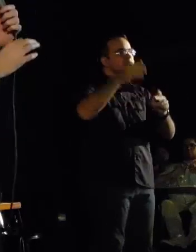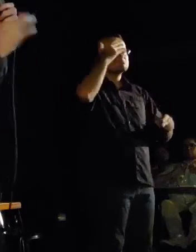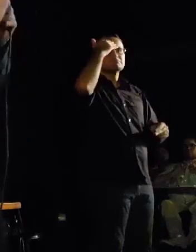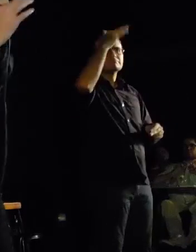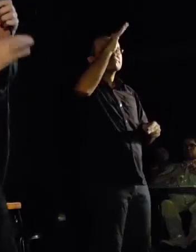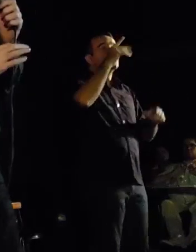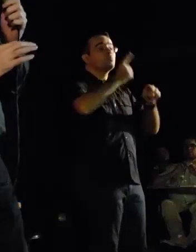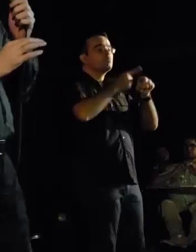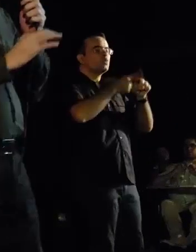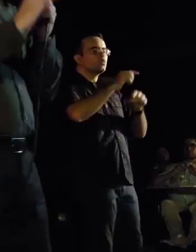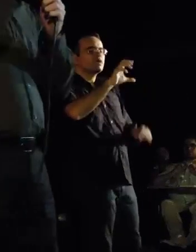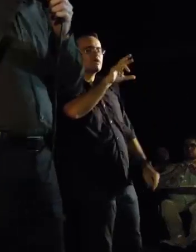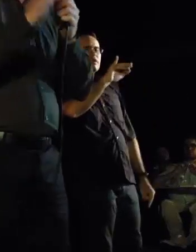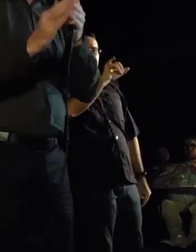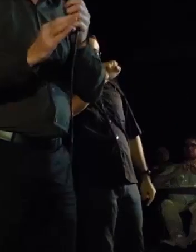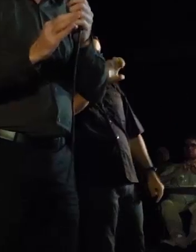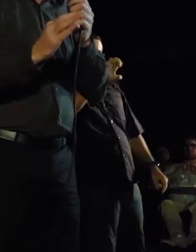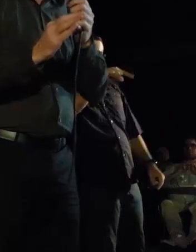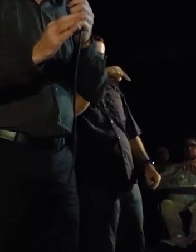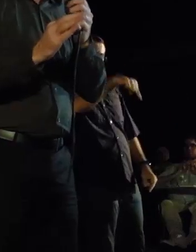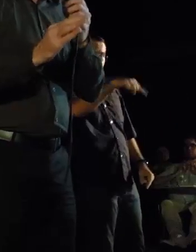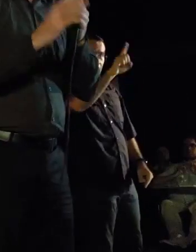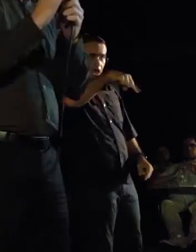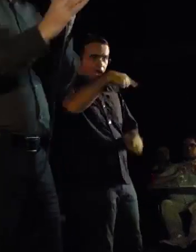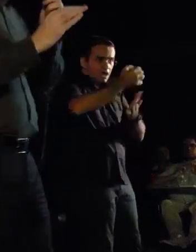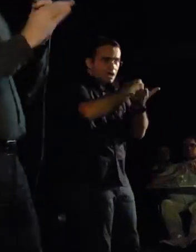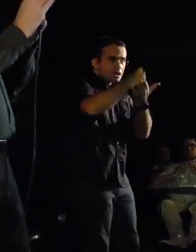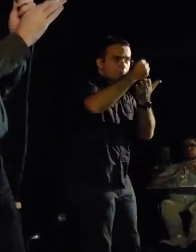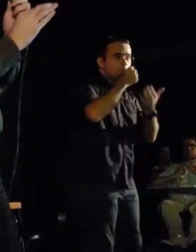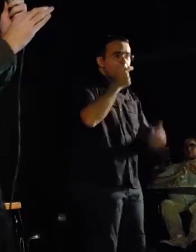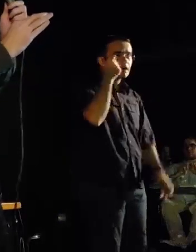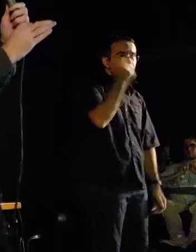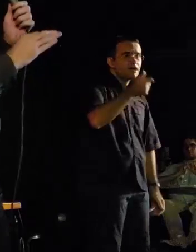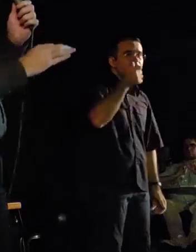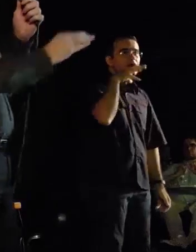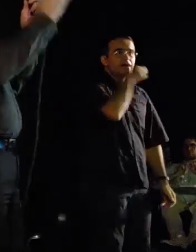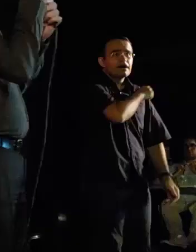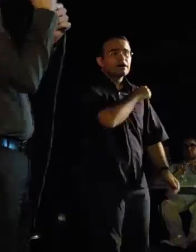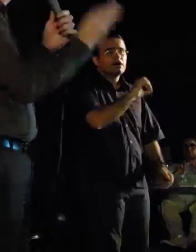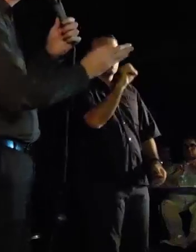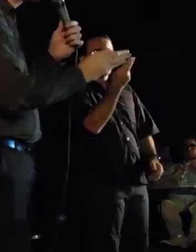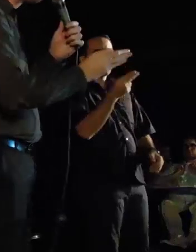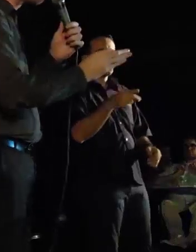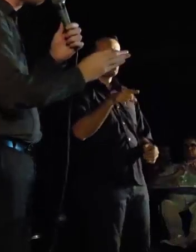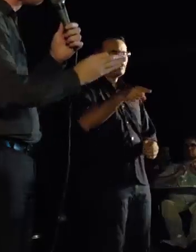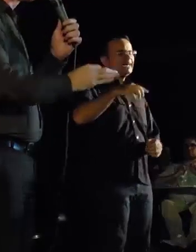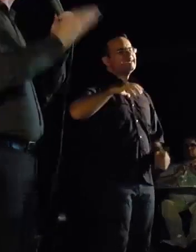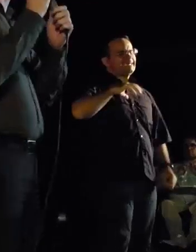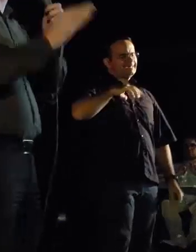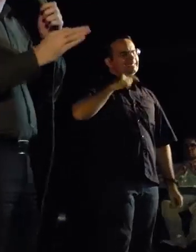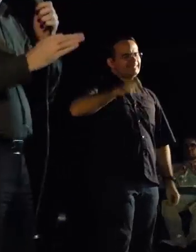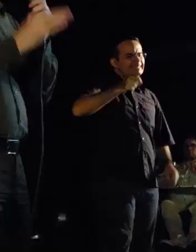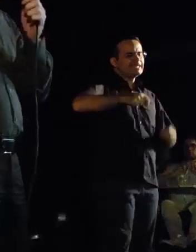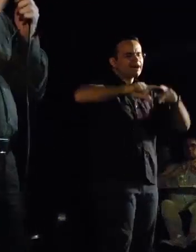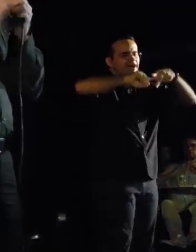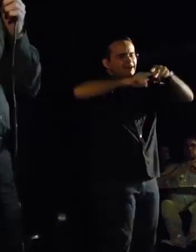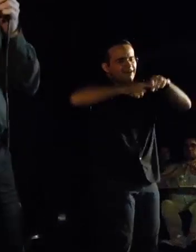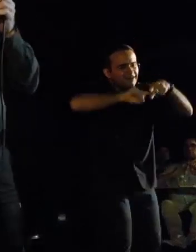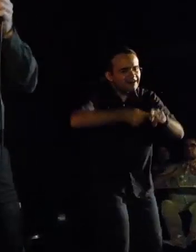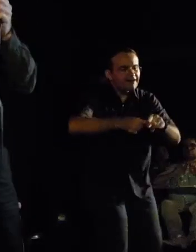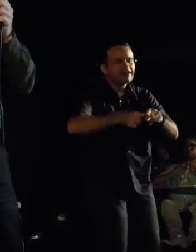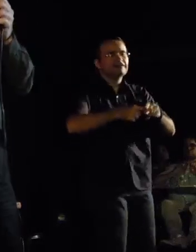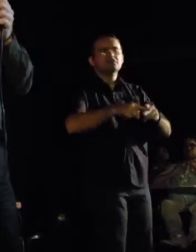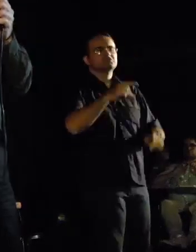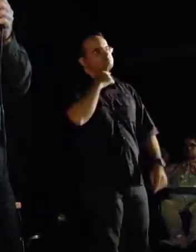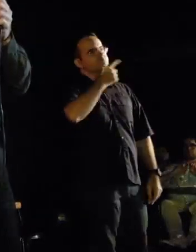esta crise não foi feita para passar. Essa crise não foi feita para ser resolvida. Esta crise é uma